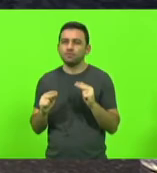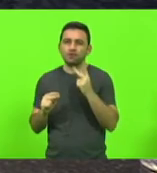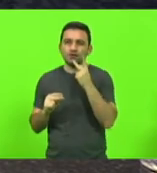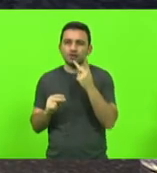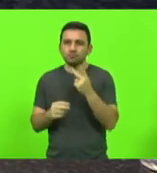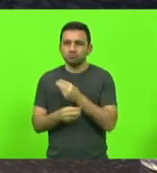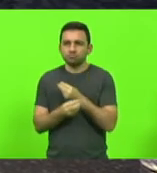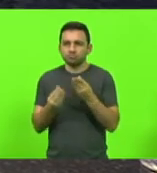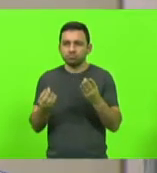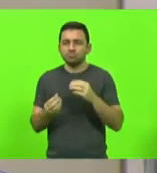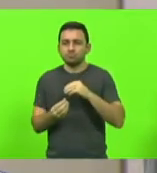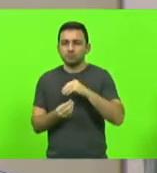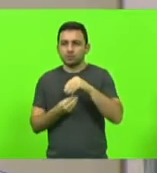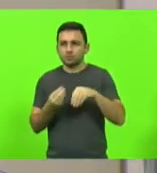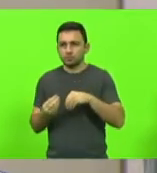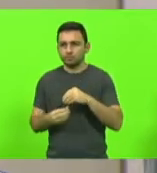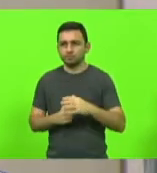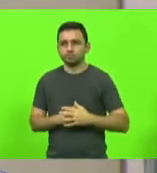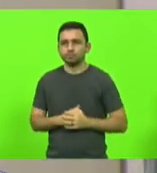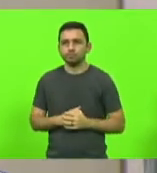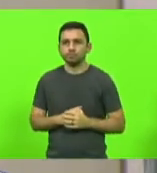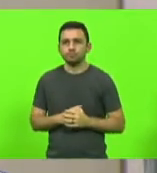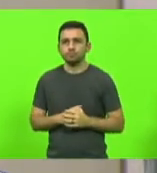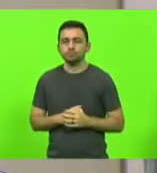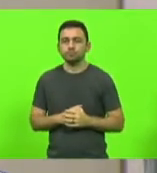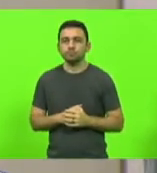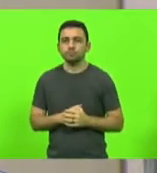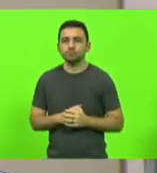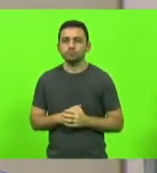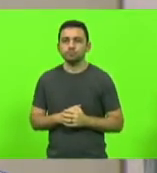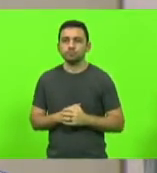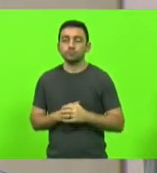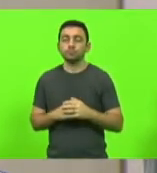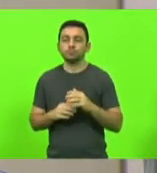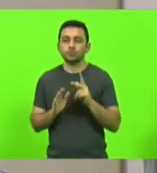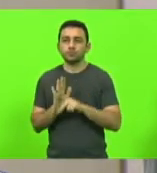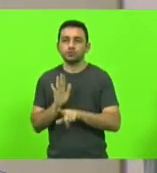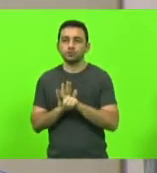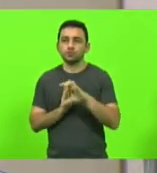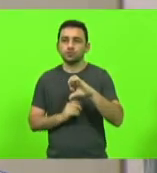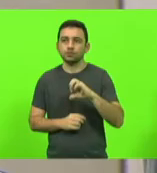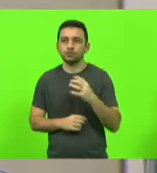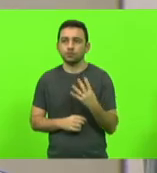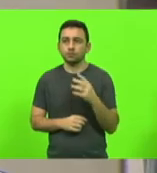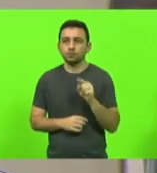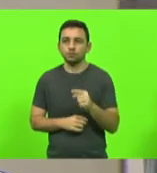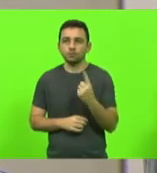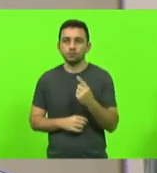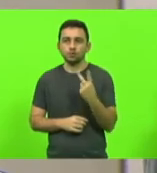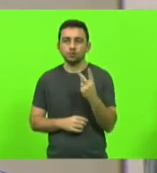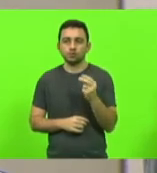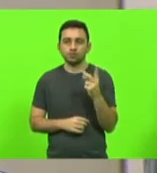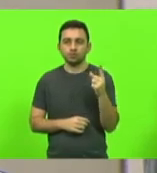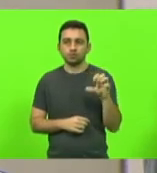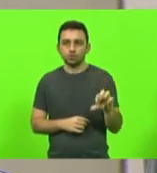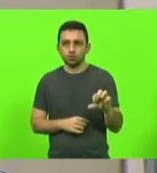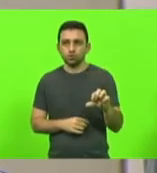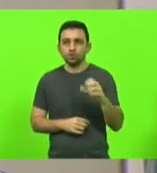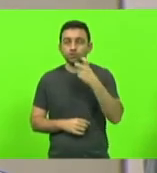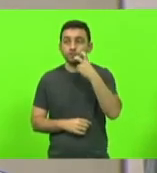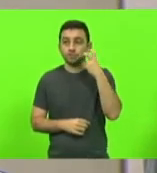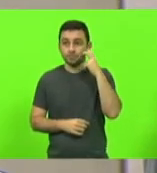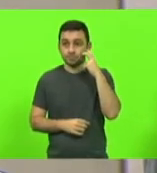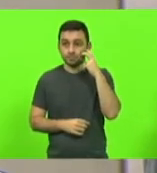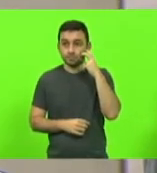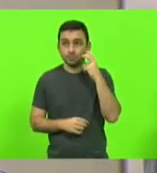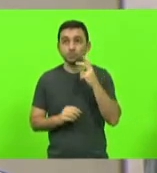policiais aí. Obrigado, presidente. Discussão e votação em turno único do projeto de lei 94.1/2019, autor deputado Luiz Fernando Vampiro.